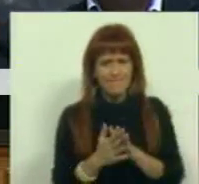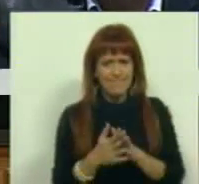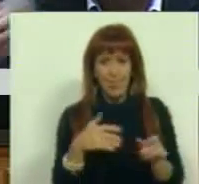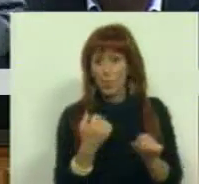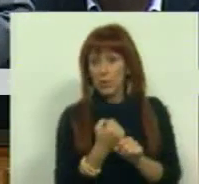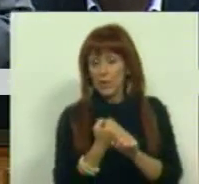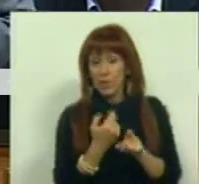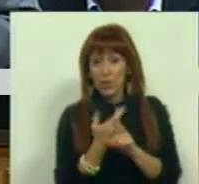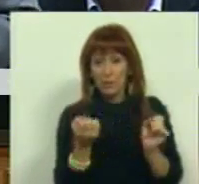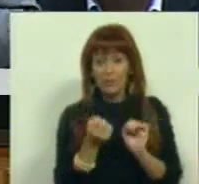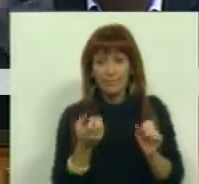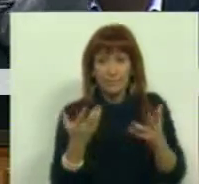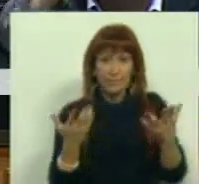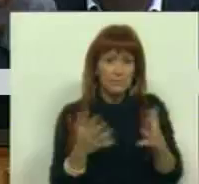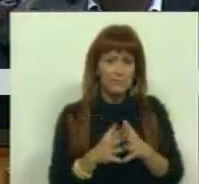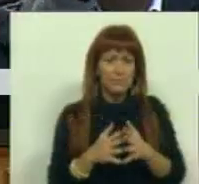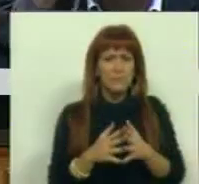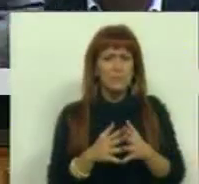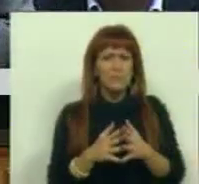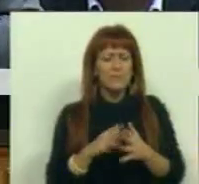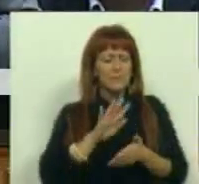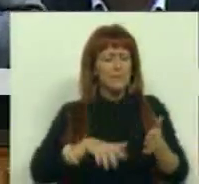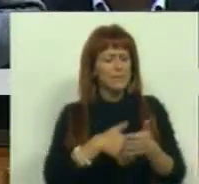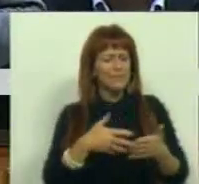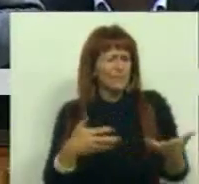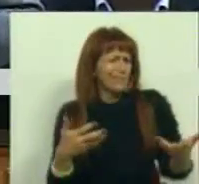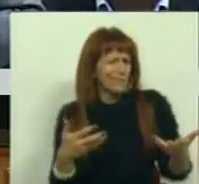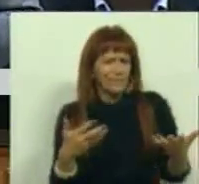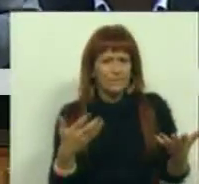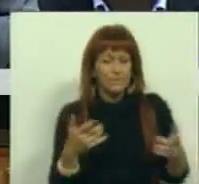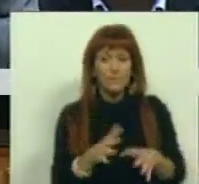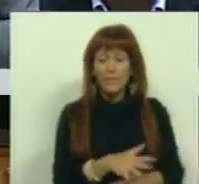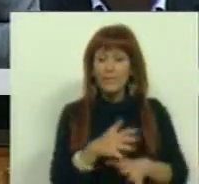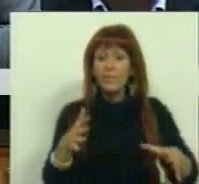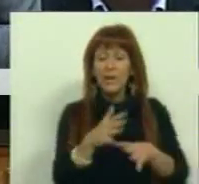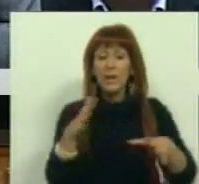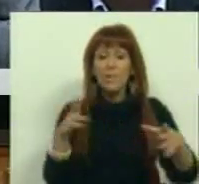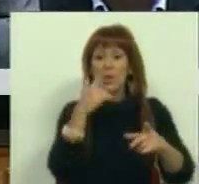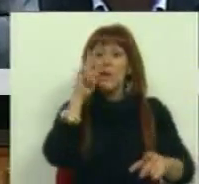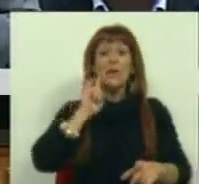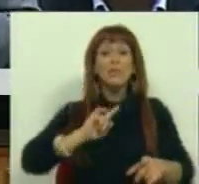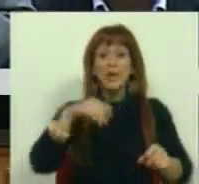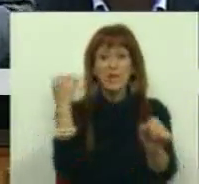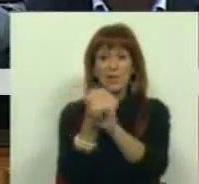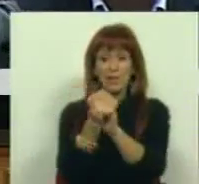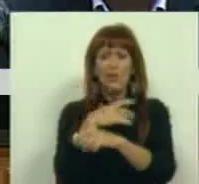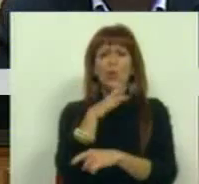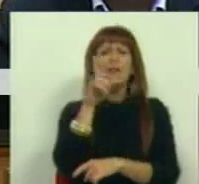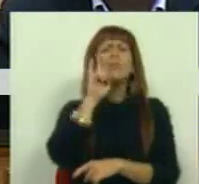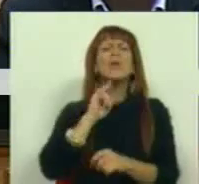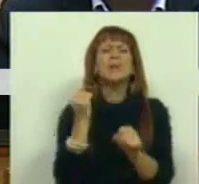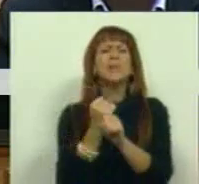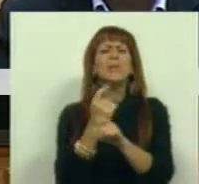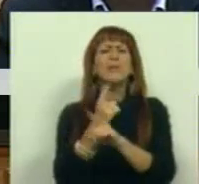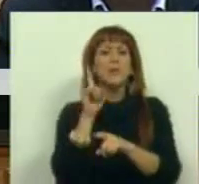do trabalho e dos horários para a maioria das trabalhadoras. E digo